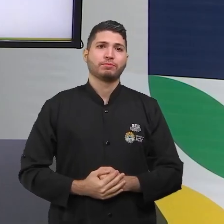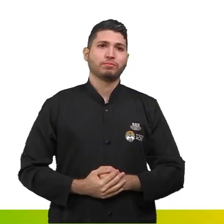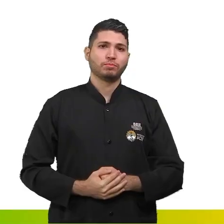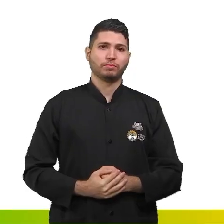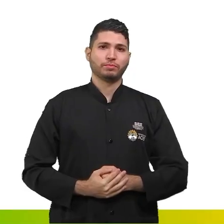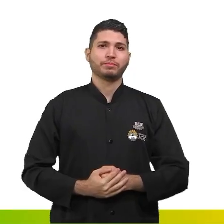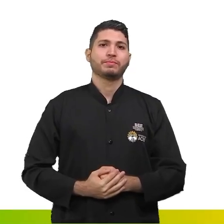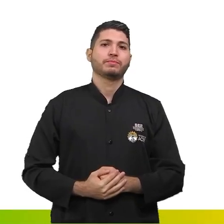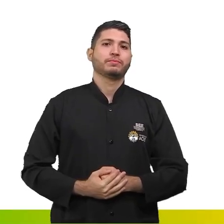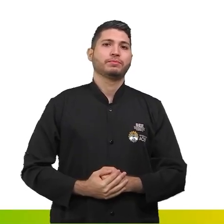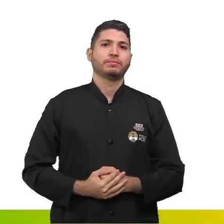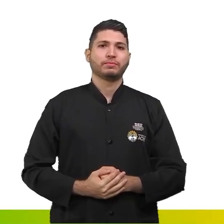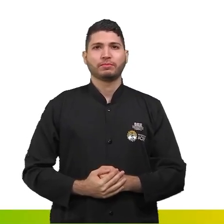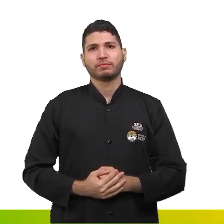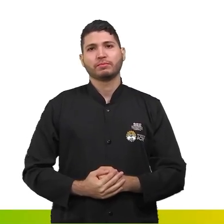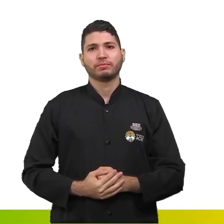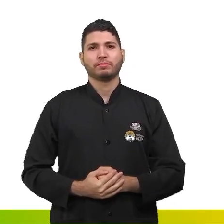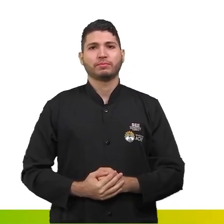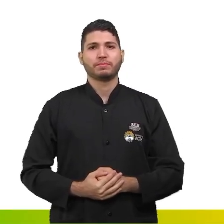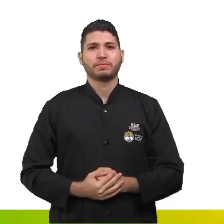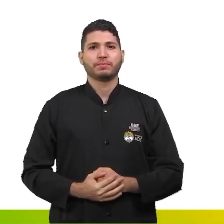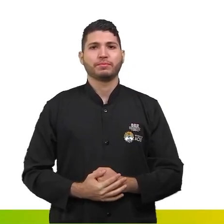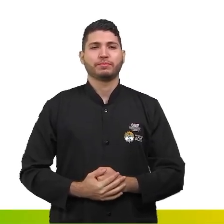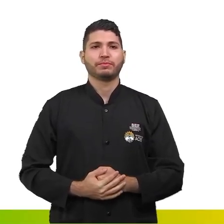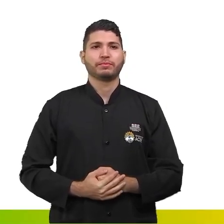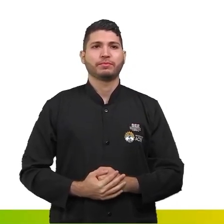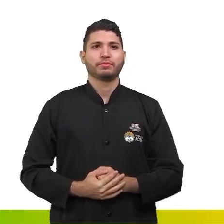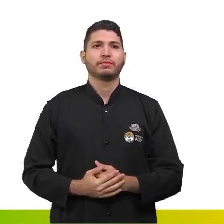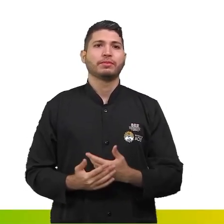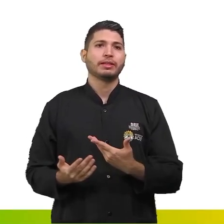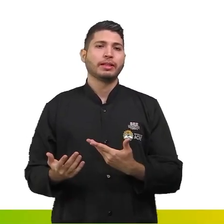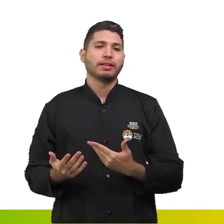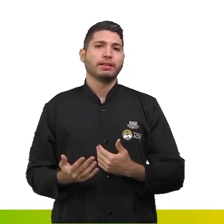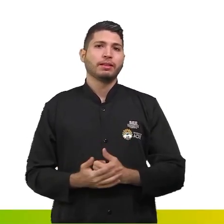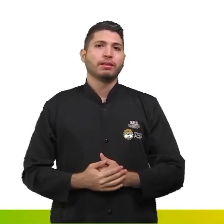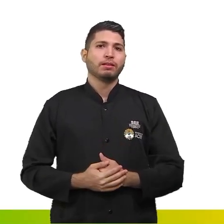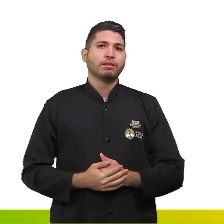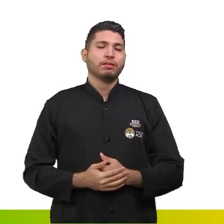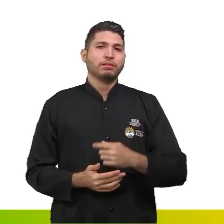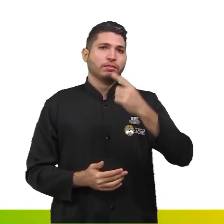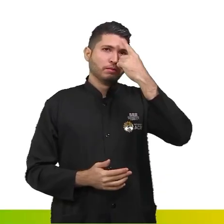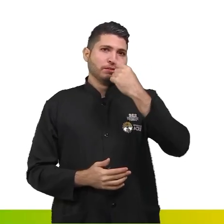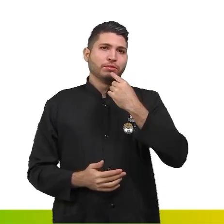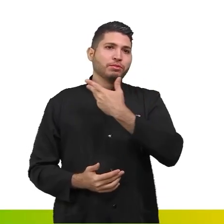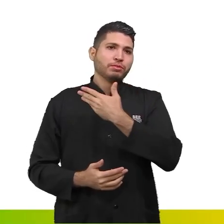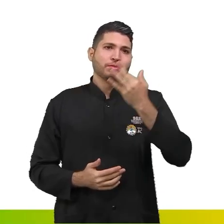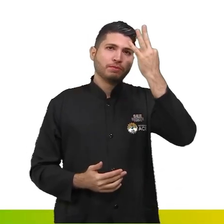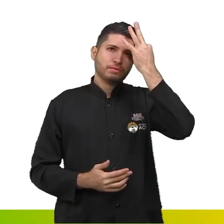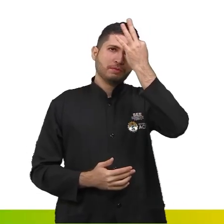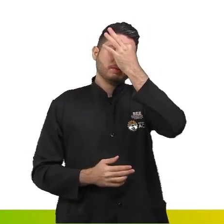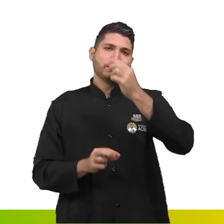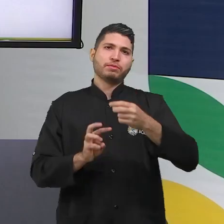Ayrton Krenak, que é um filósofo indígena, e de grande importância para o